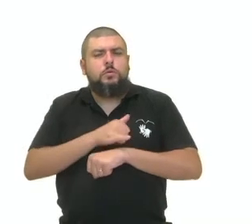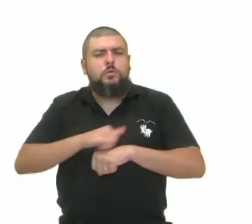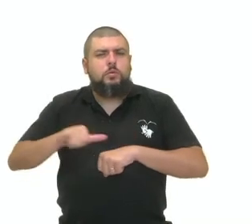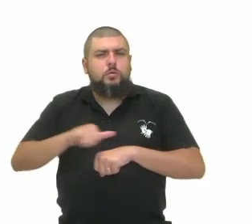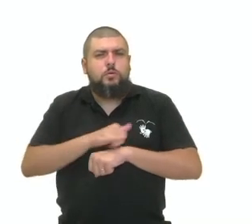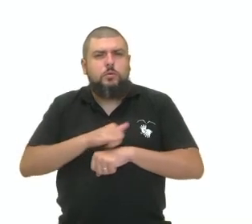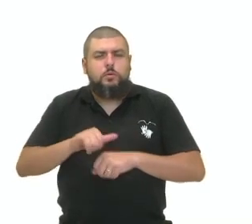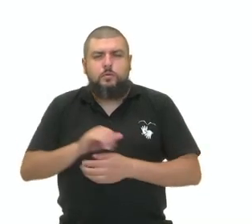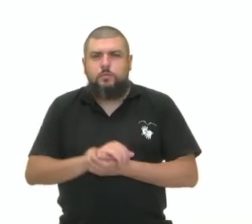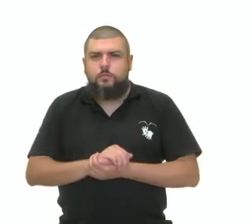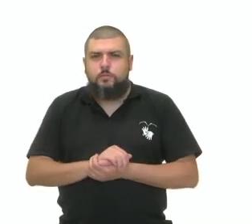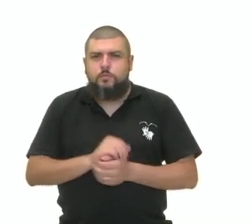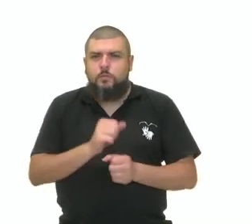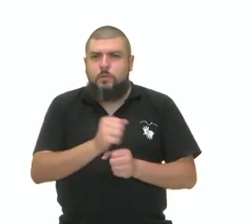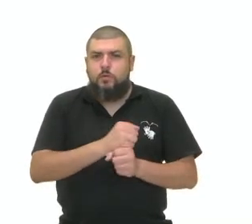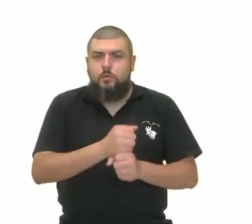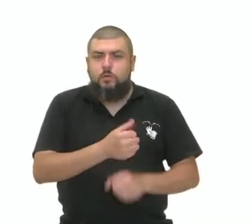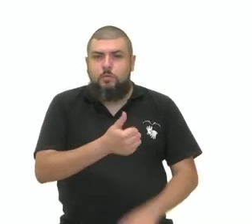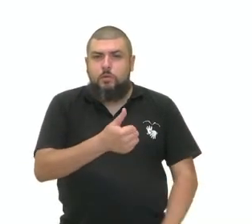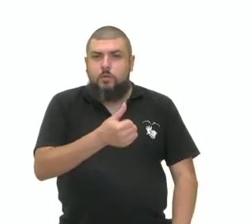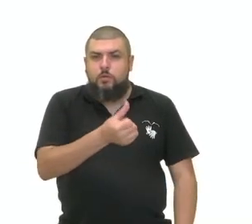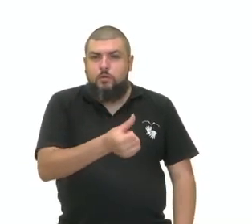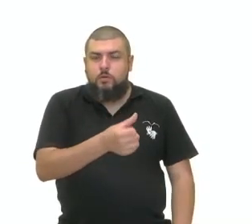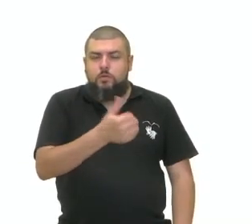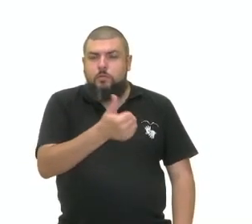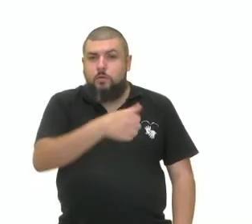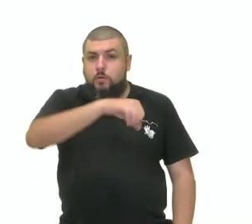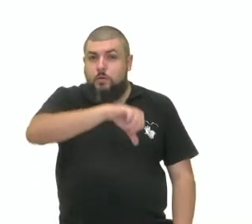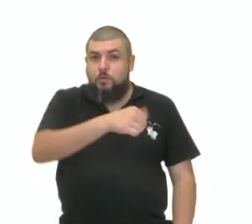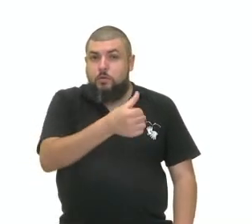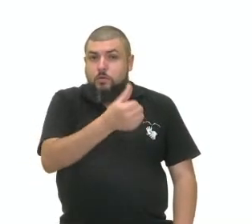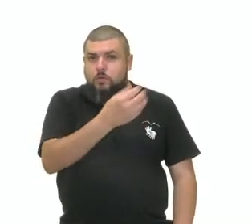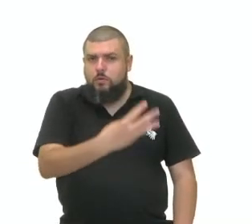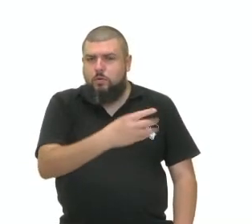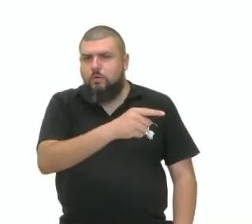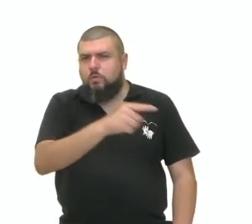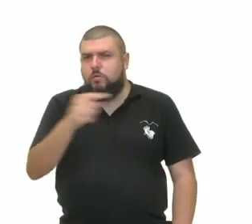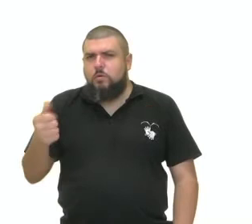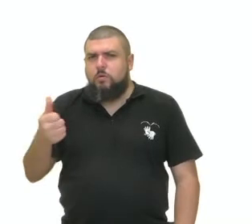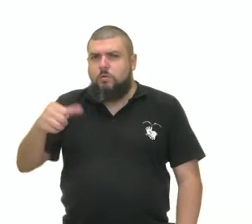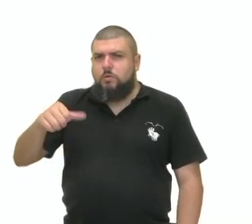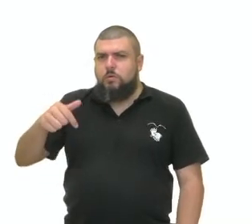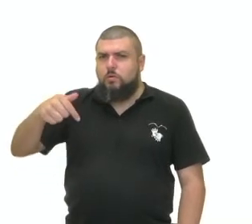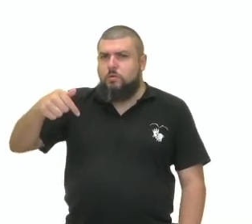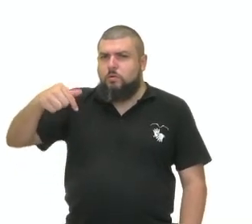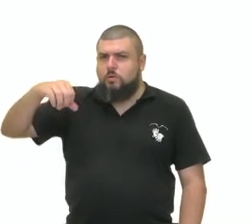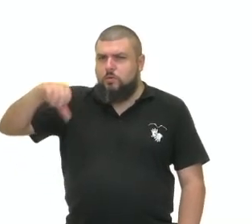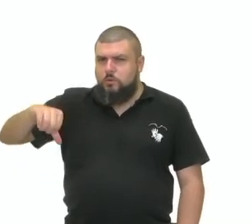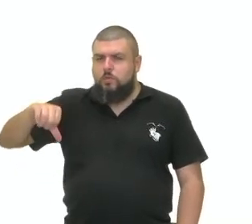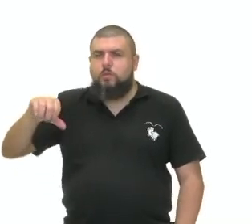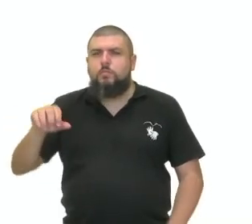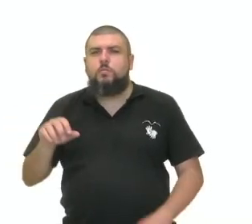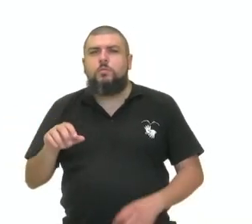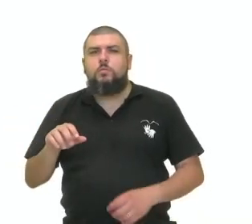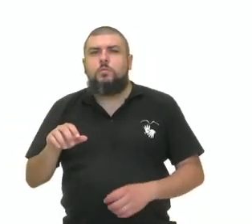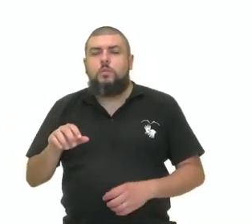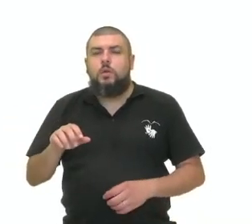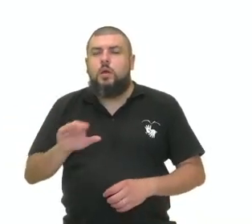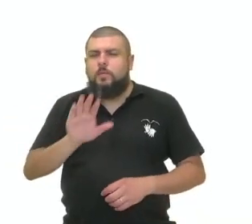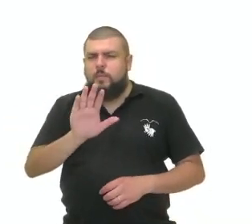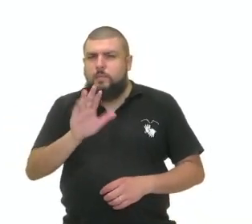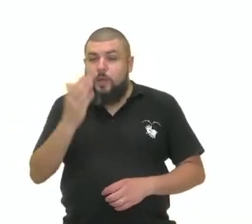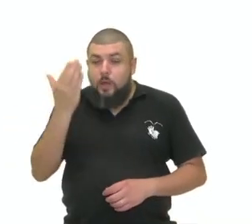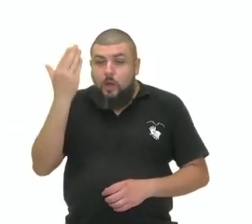informação, entre 1964 e 79, a imprensa foi censurada e vigiada. Antes de você conseguir imprimir um